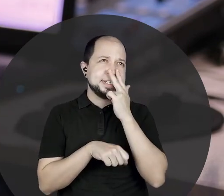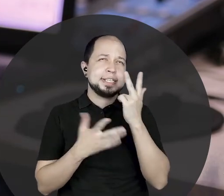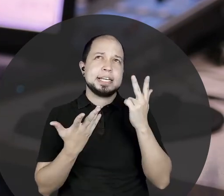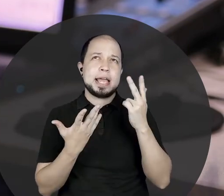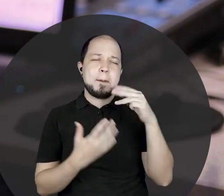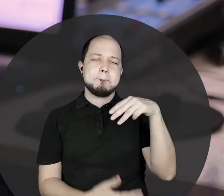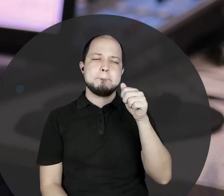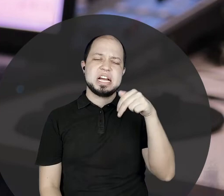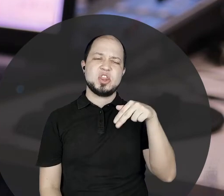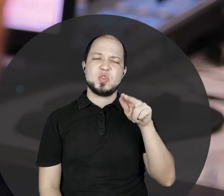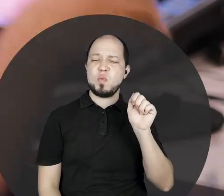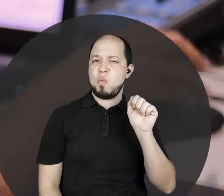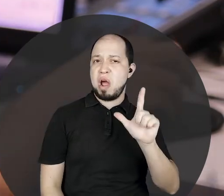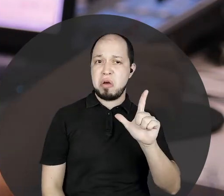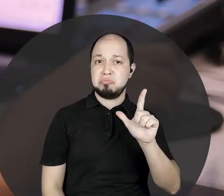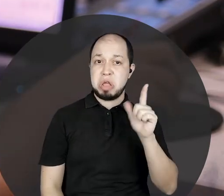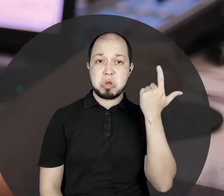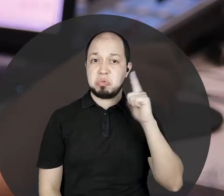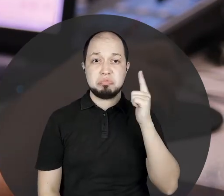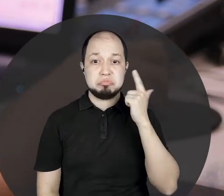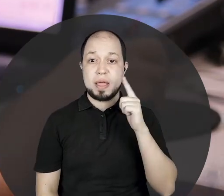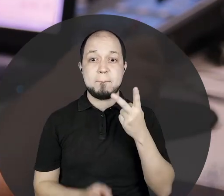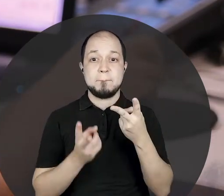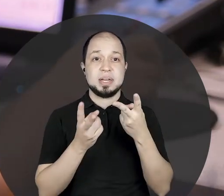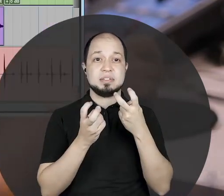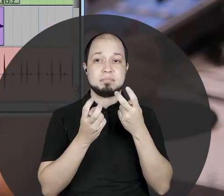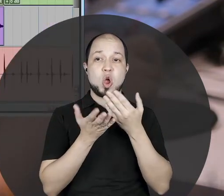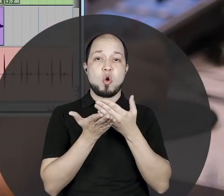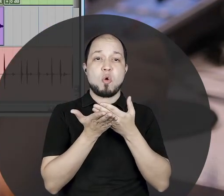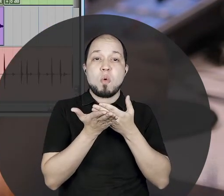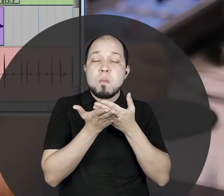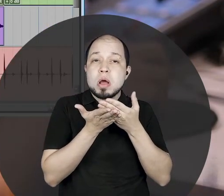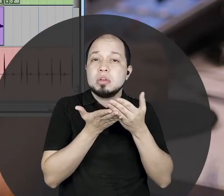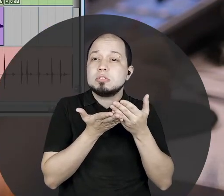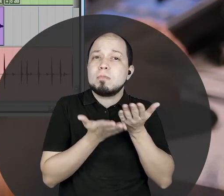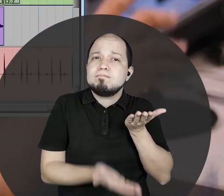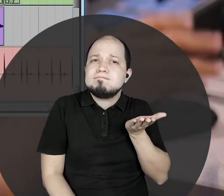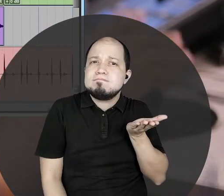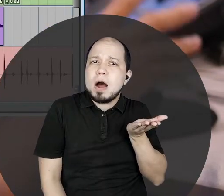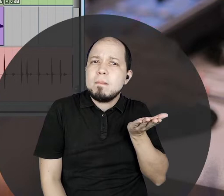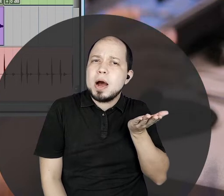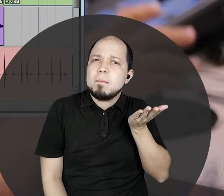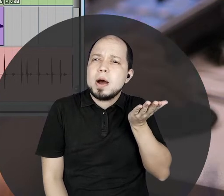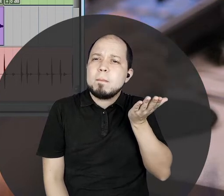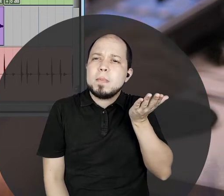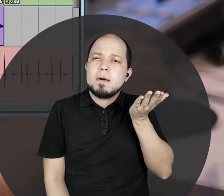pouco que manual, e aí rolou, percebe? Ó, ele começa, só ele.